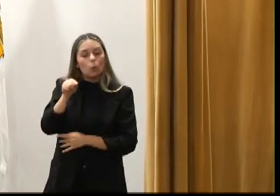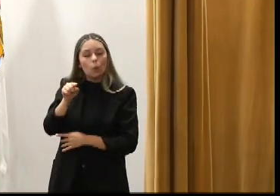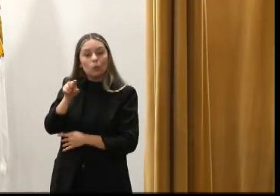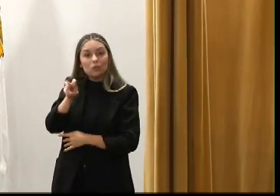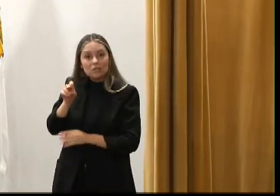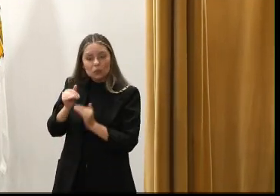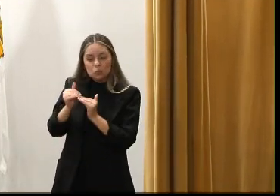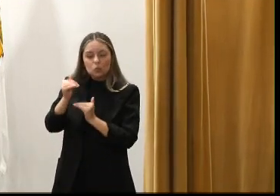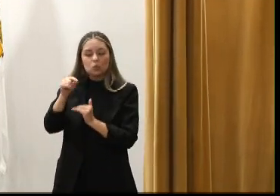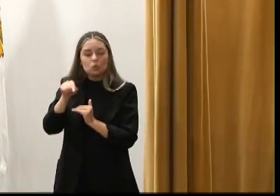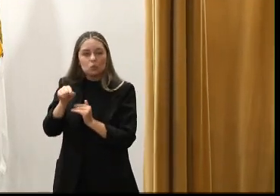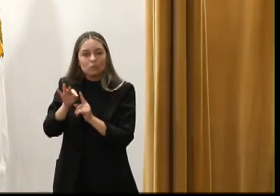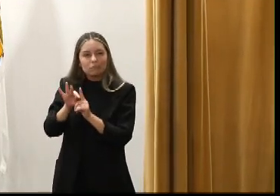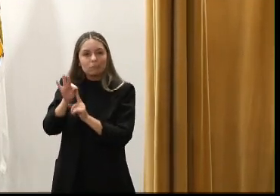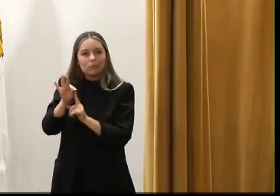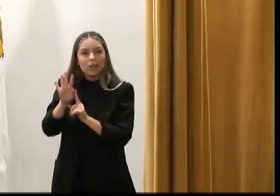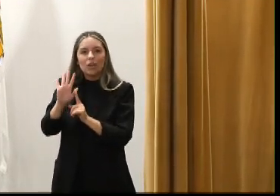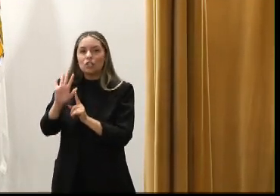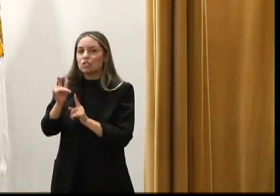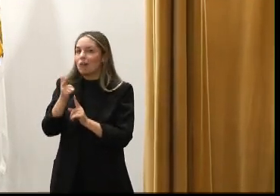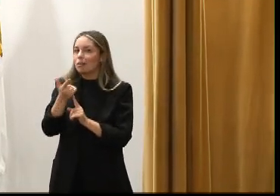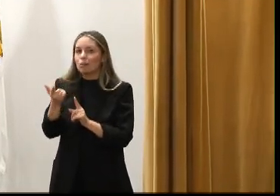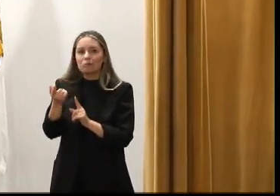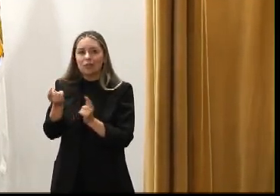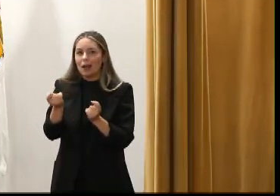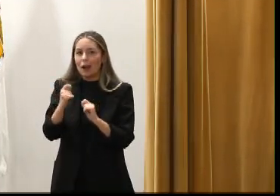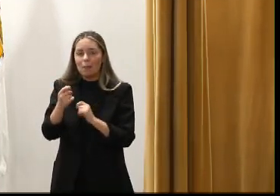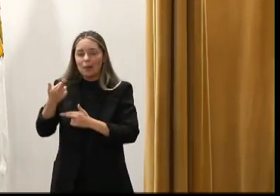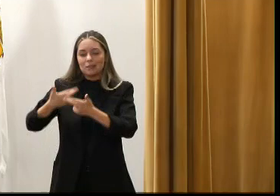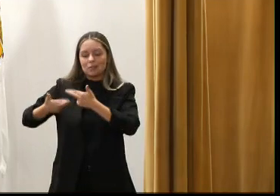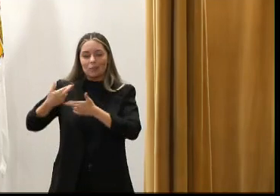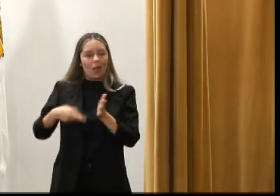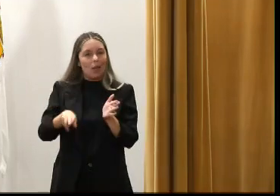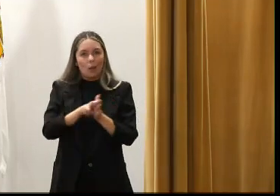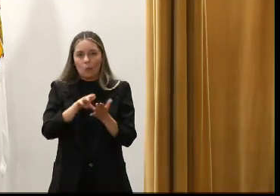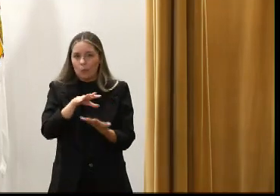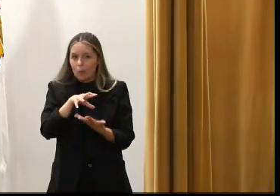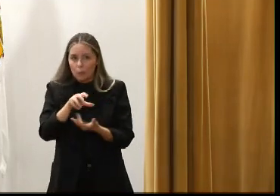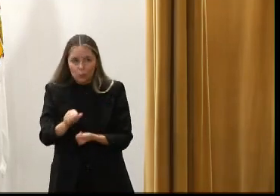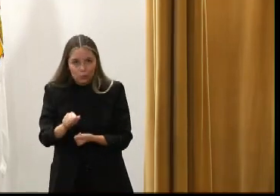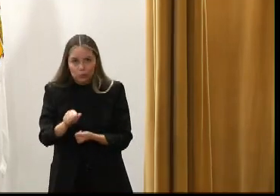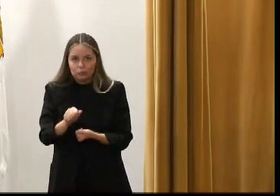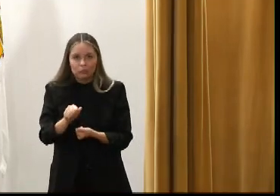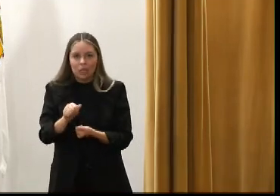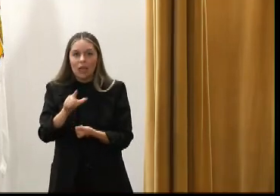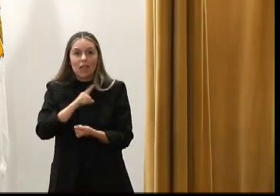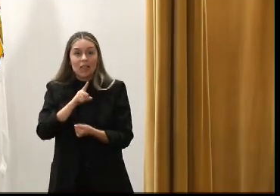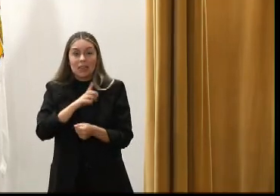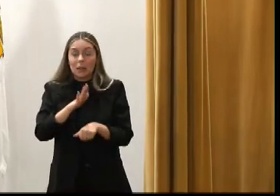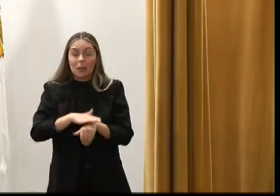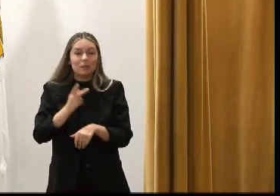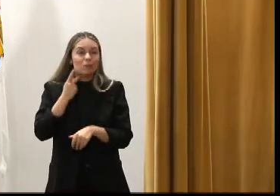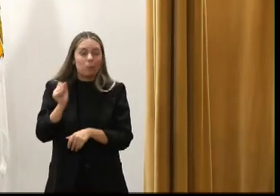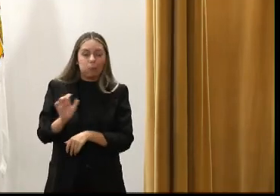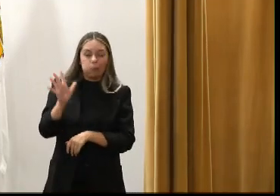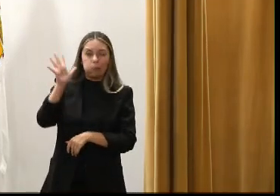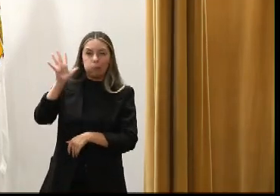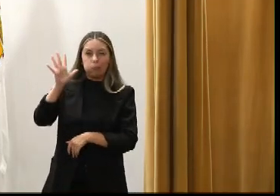teremos pontos de não reversão que jogarão quantidades ainda maiores de gases do efeito